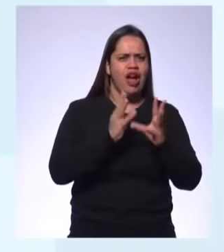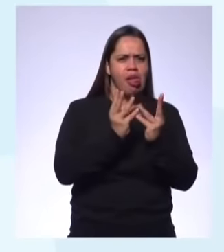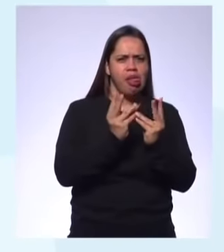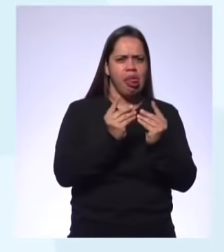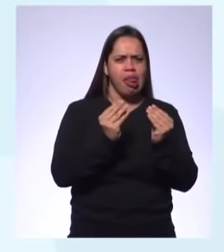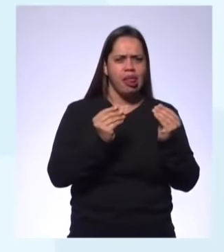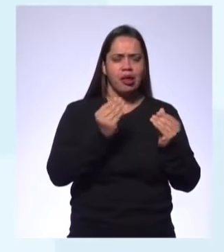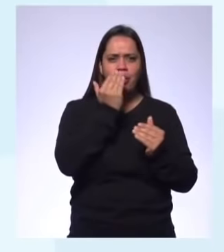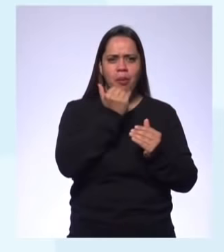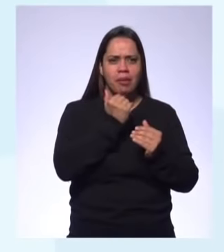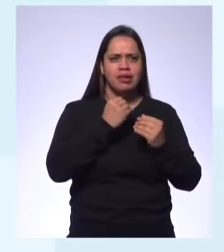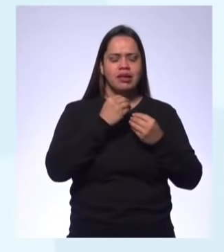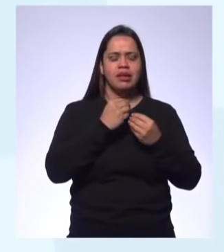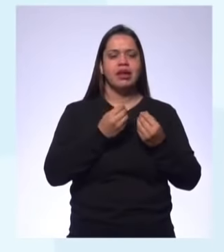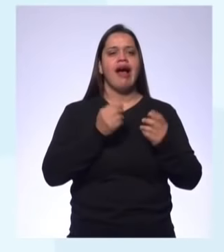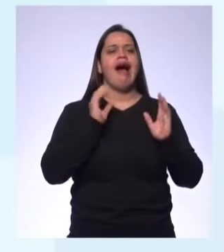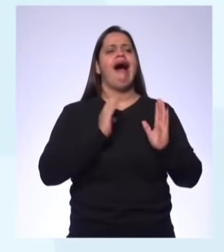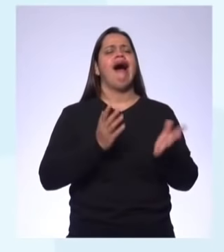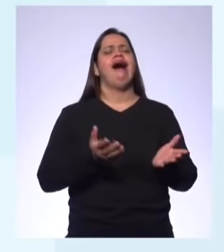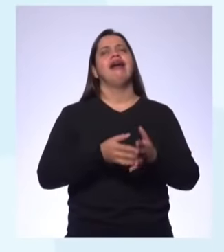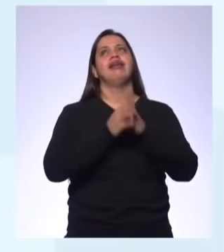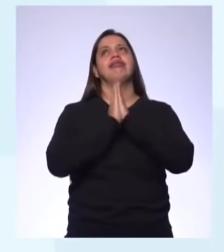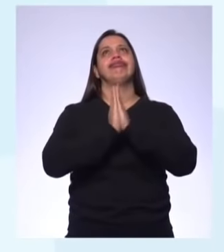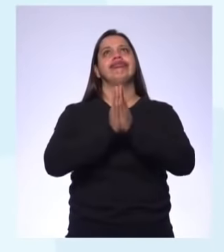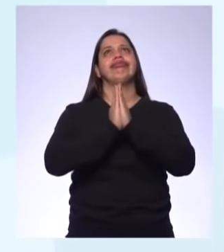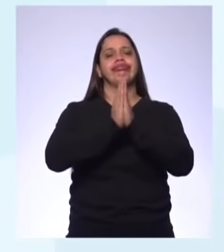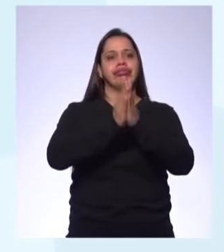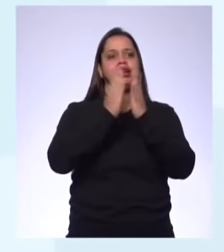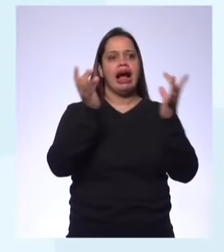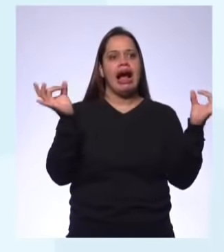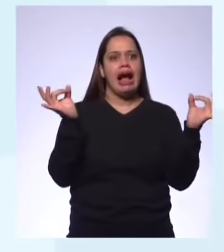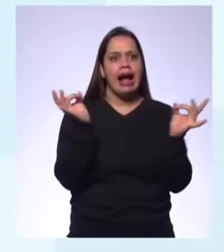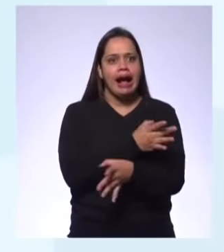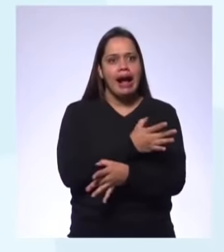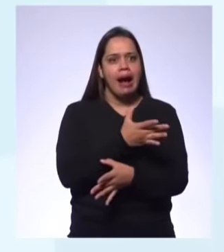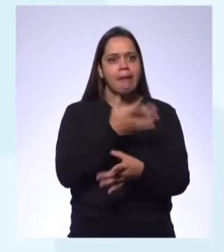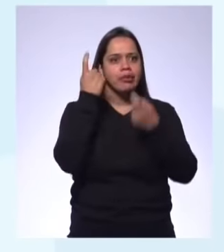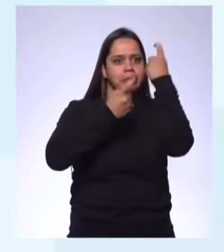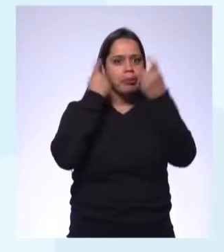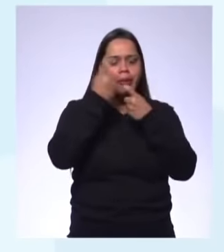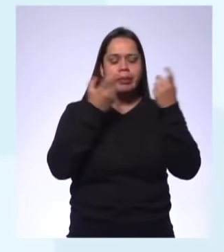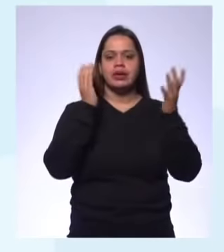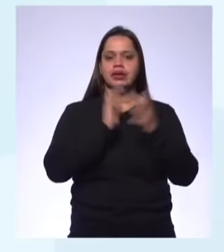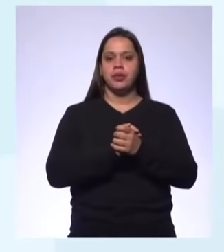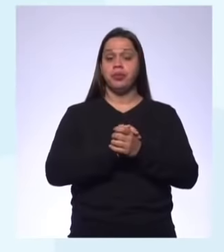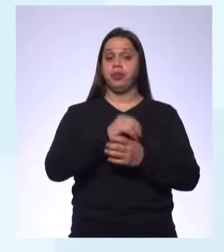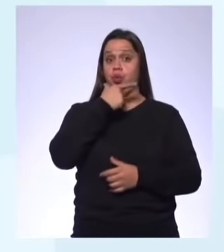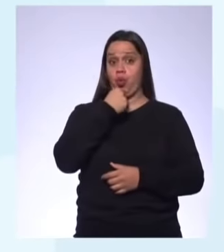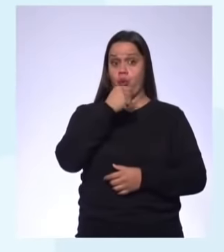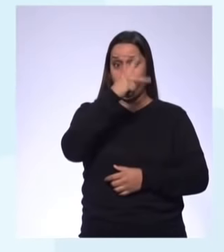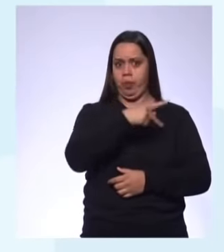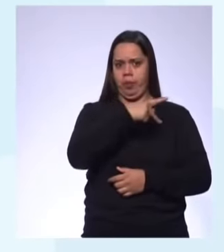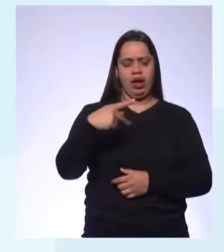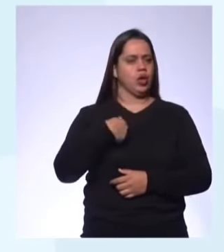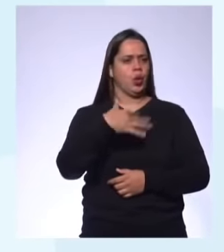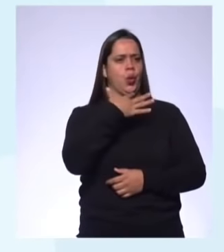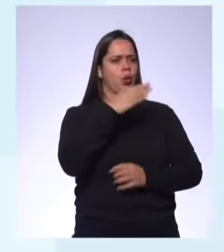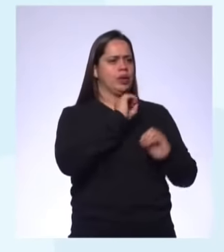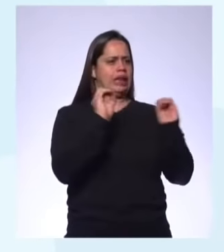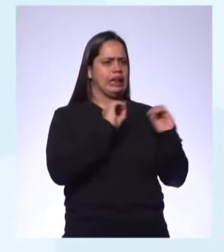Falou o padre. Até que enfim acabou o pesadelo. O bispo, que desconhecia a história do anel, ficou